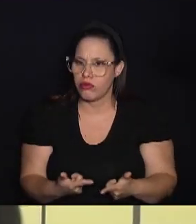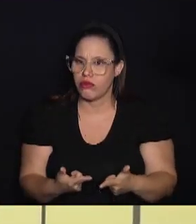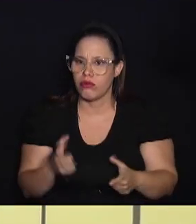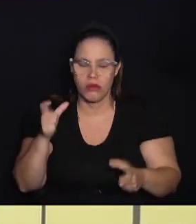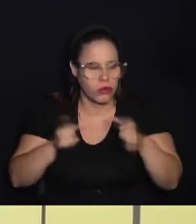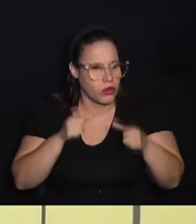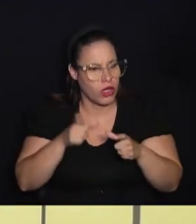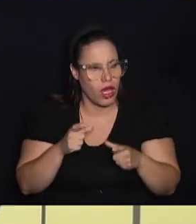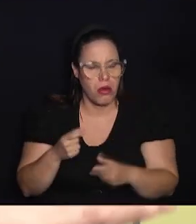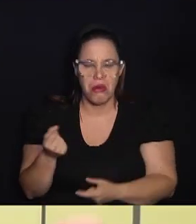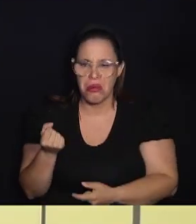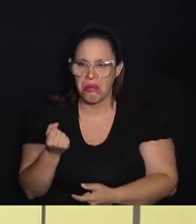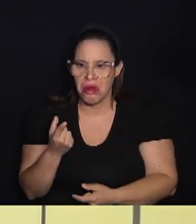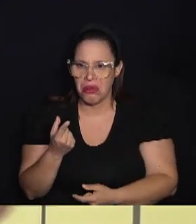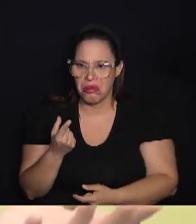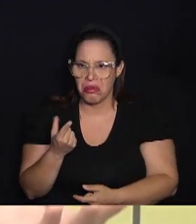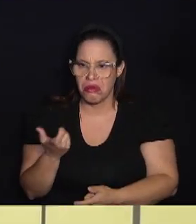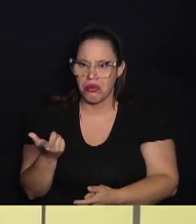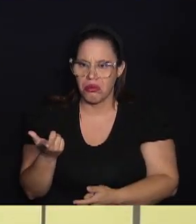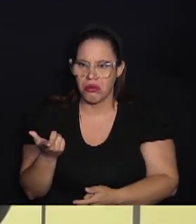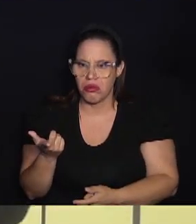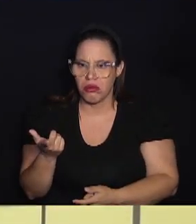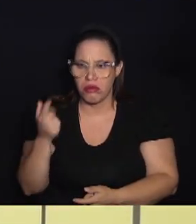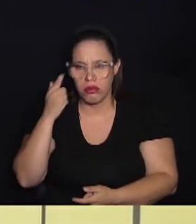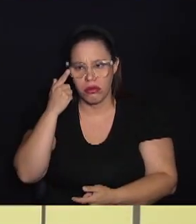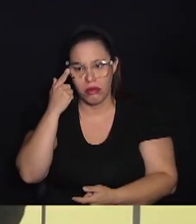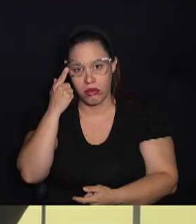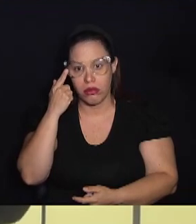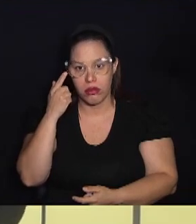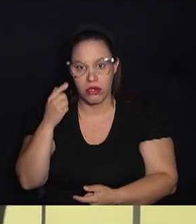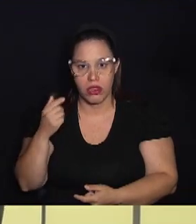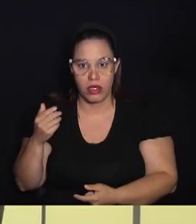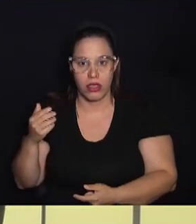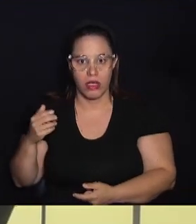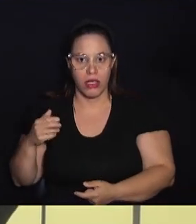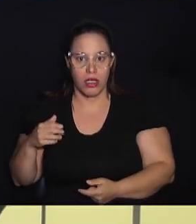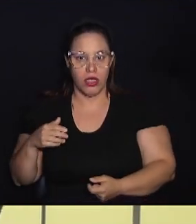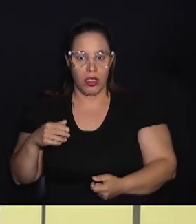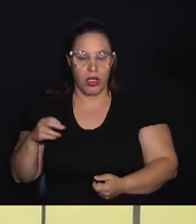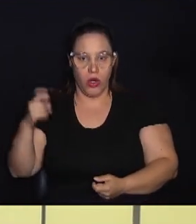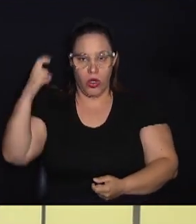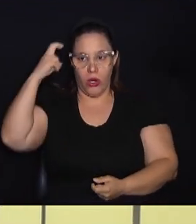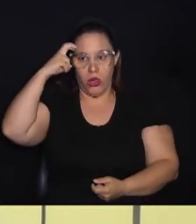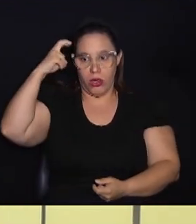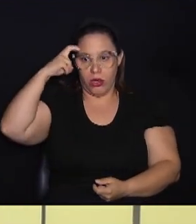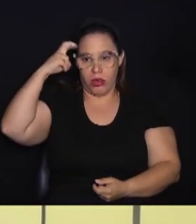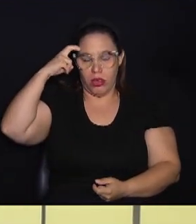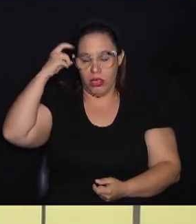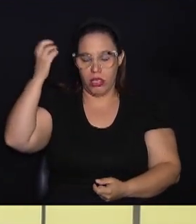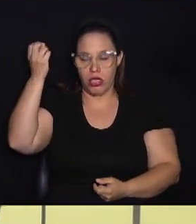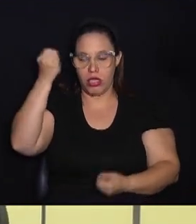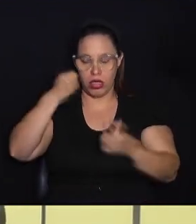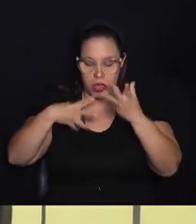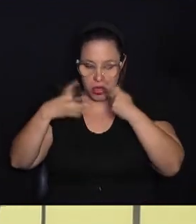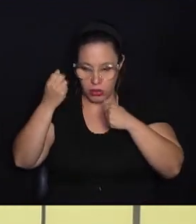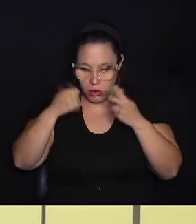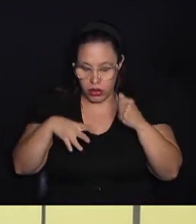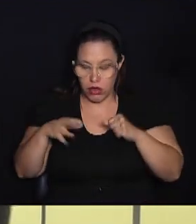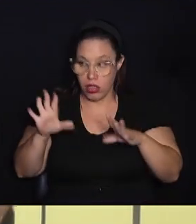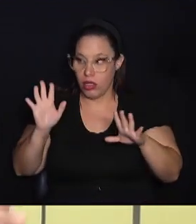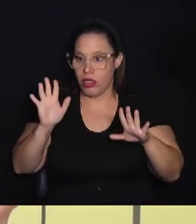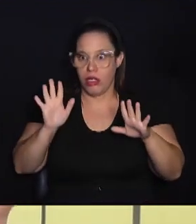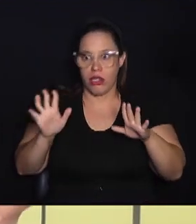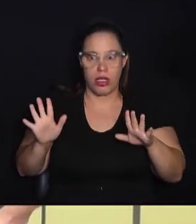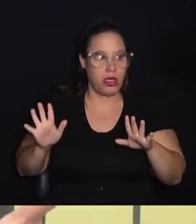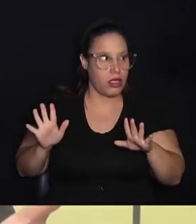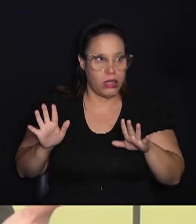individuais e para ter clareza para reconhecer essas demandas porque a gente vive numa eh uma cultura que coloca muita informação e a gente pouco reconhece do que a